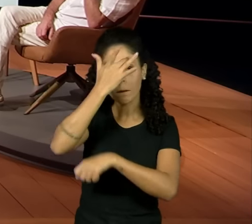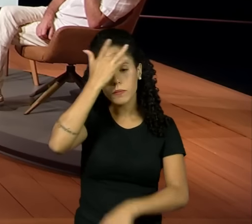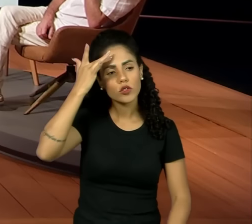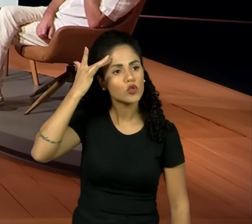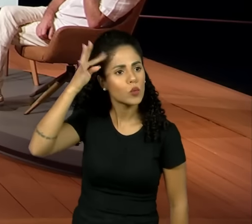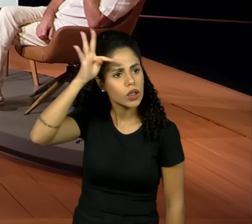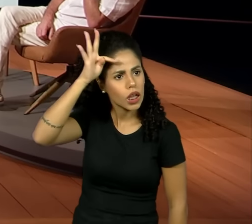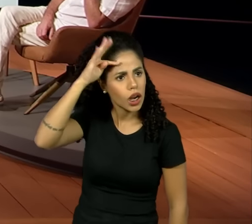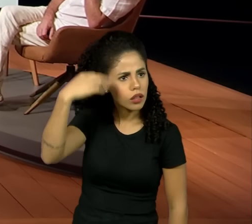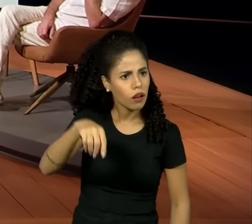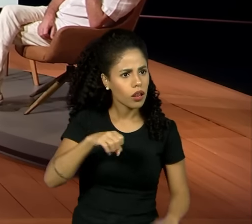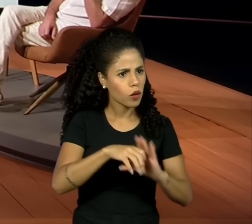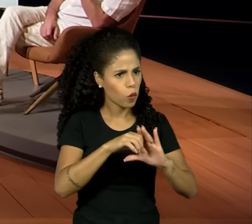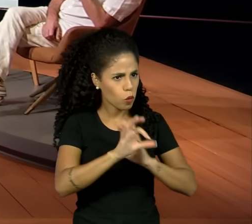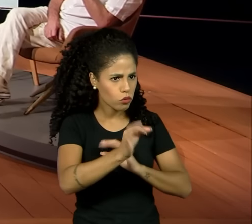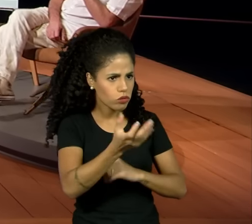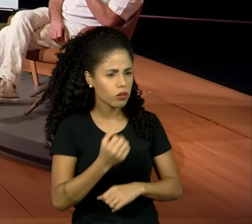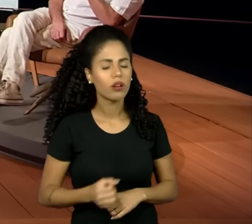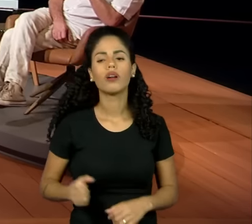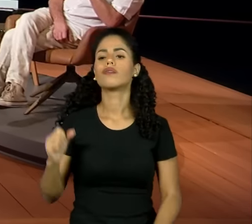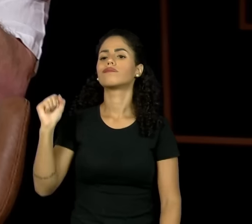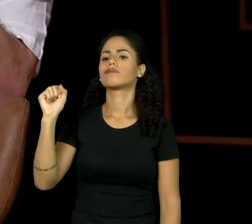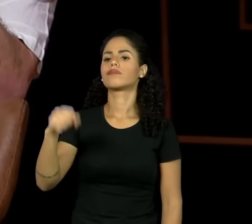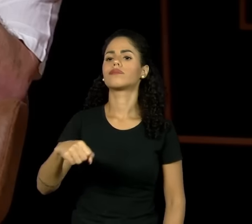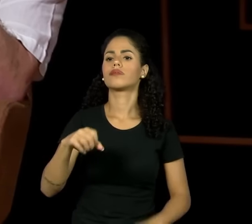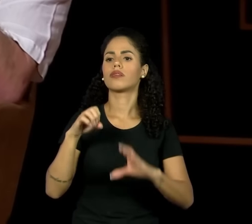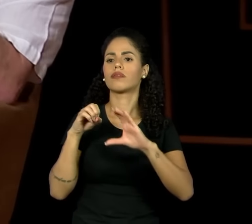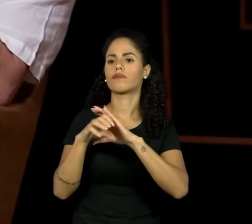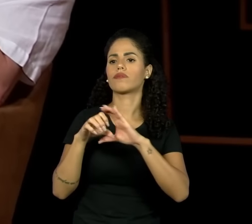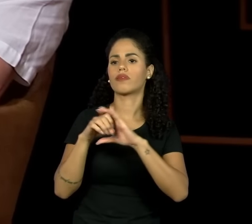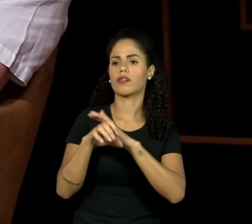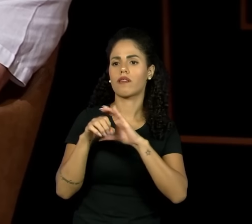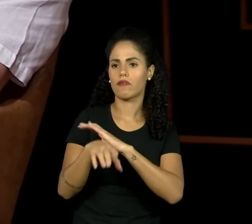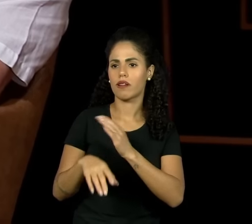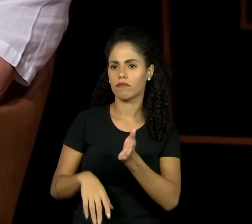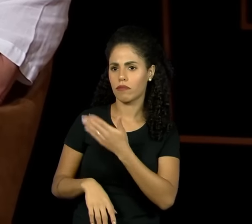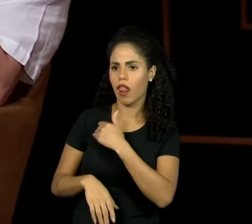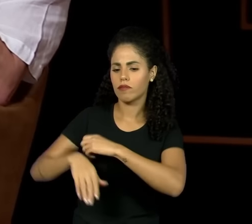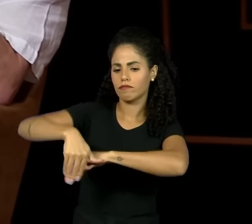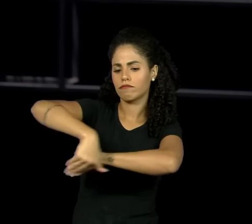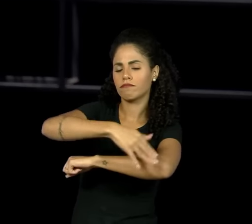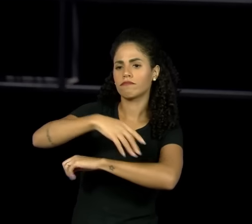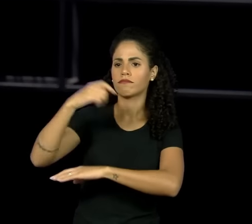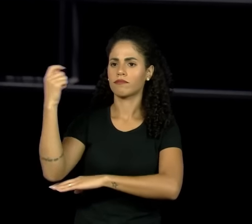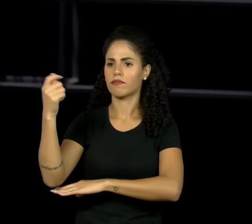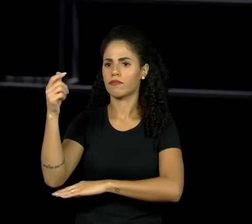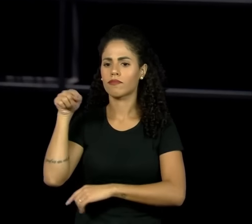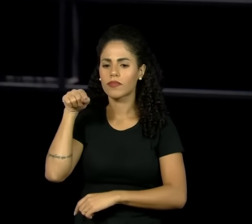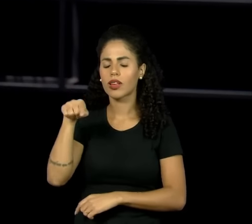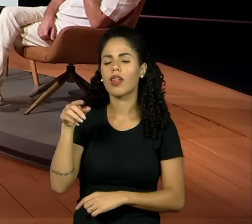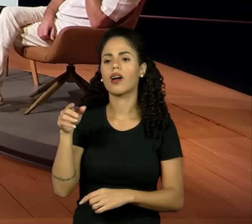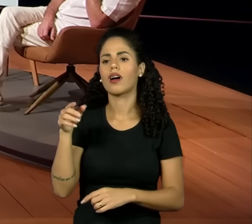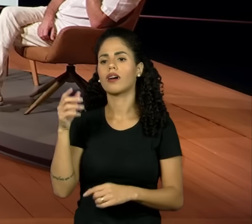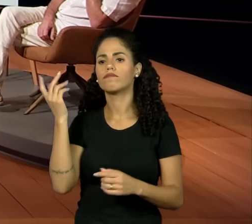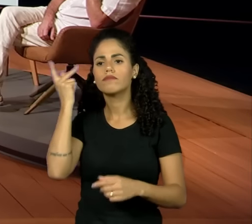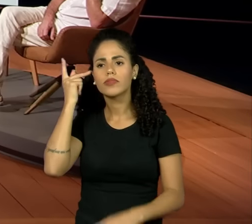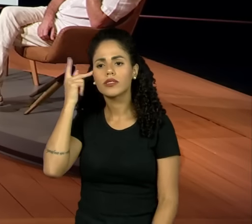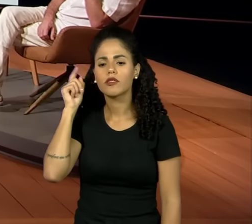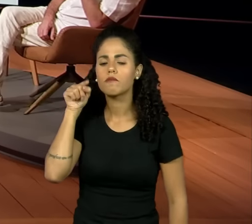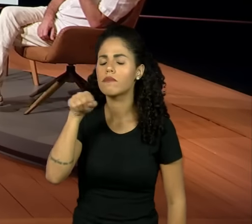Globo não é isso é ela ficava ali na Globo da Marechal Deodoro é Uhum E aí eu falei